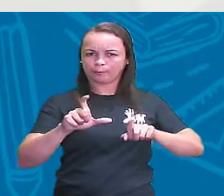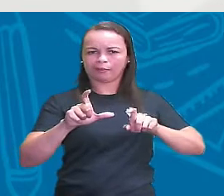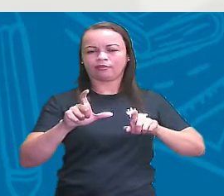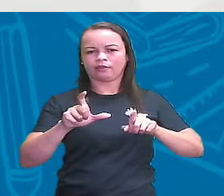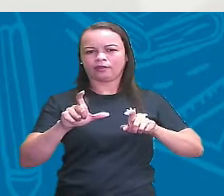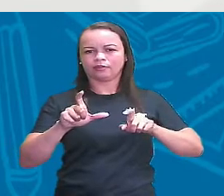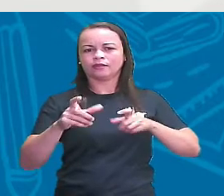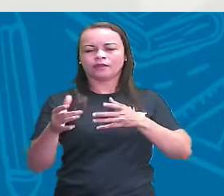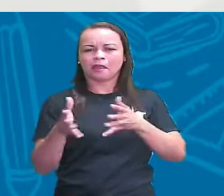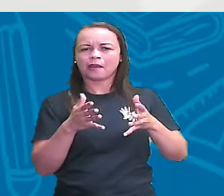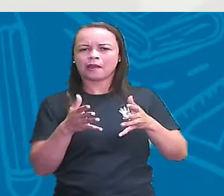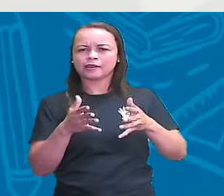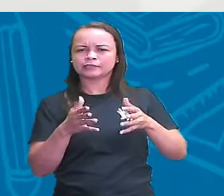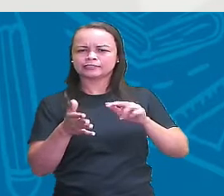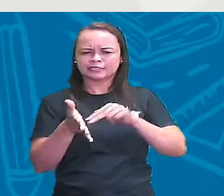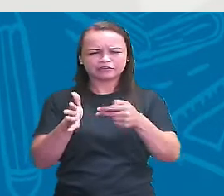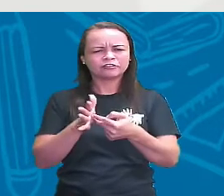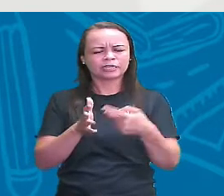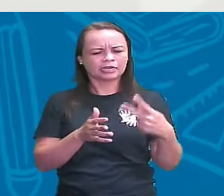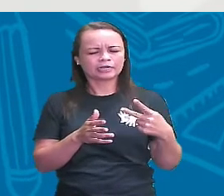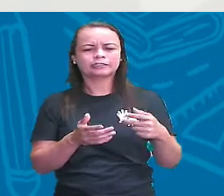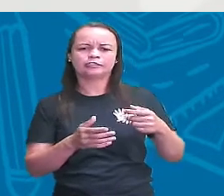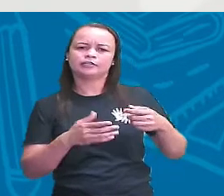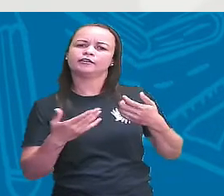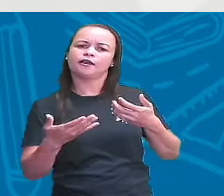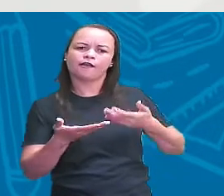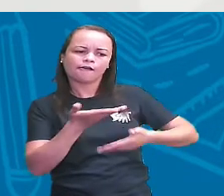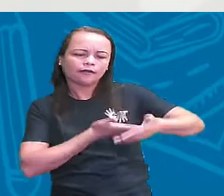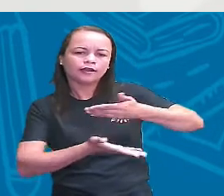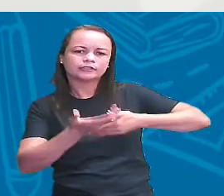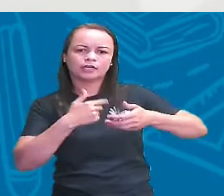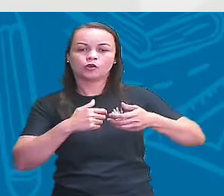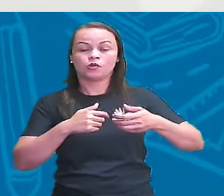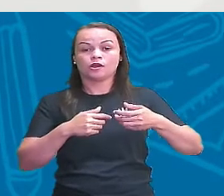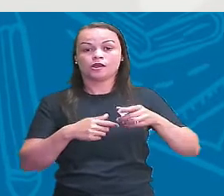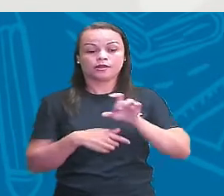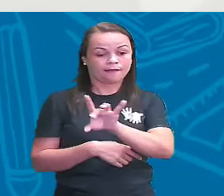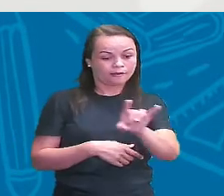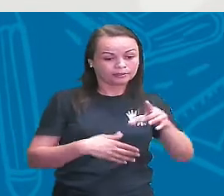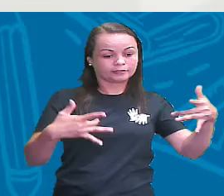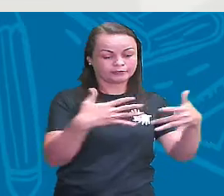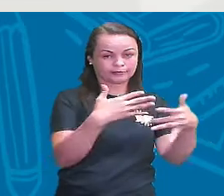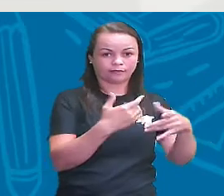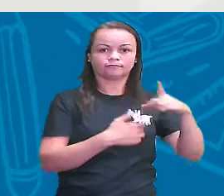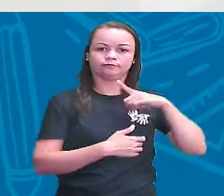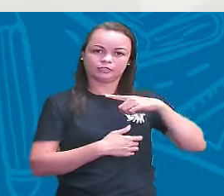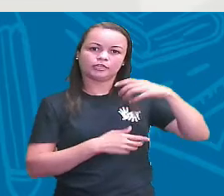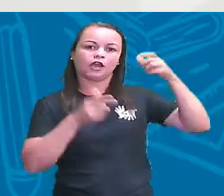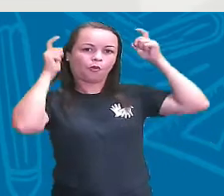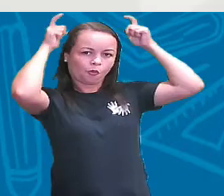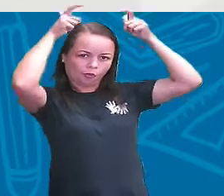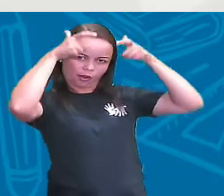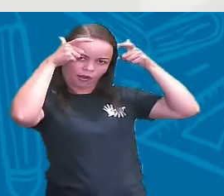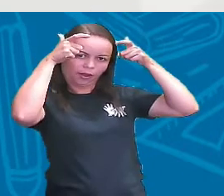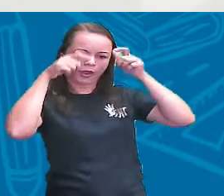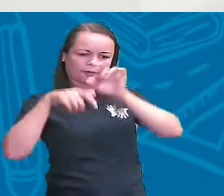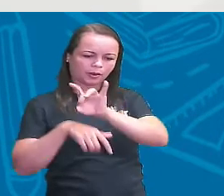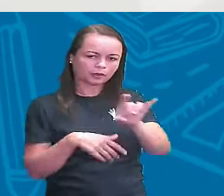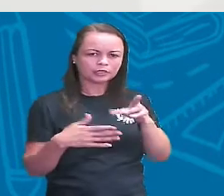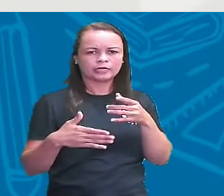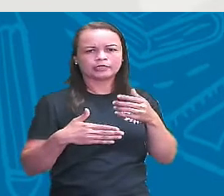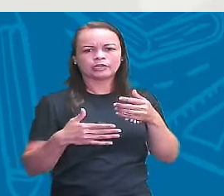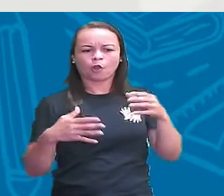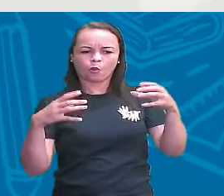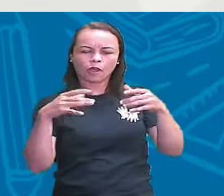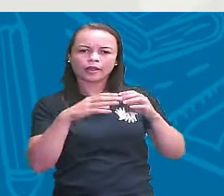tinham relação. Cada um tinha o seu reino, cada um tinha o seu rei específico, mas elas se comunicavam, socialmente